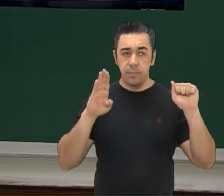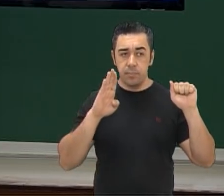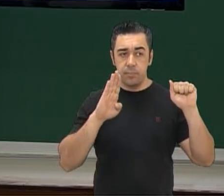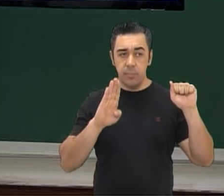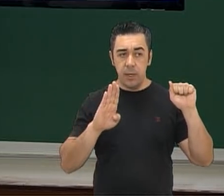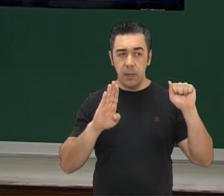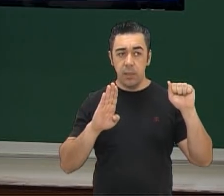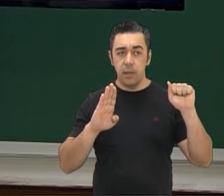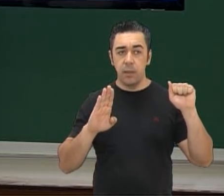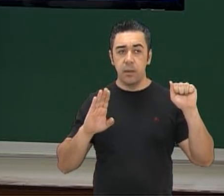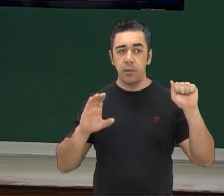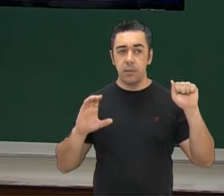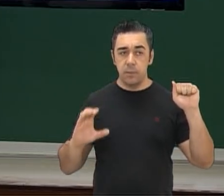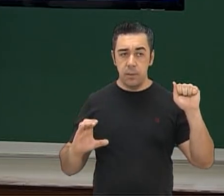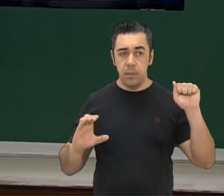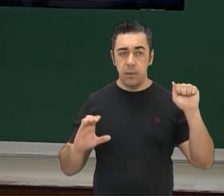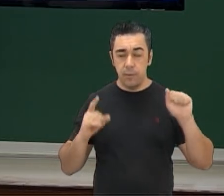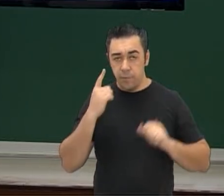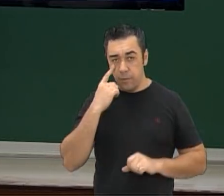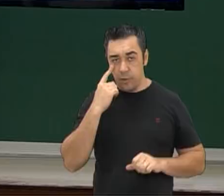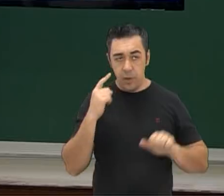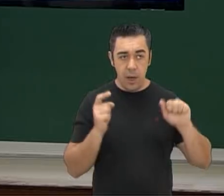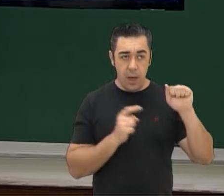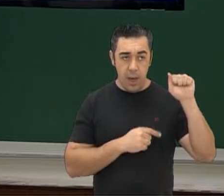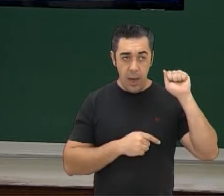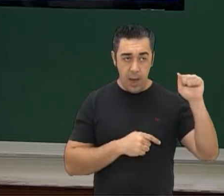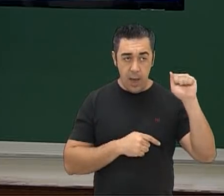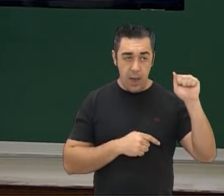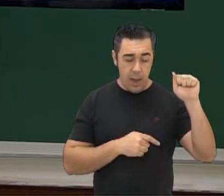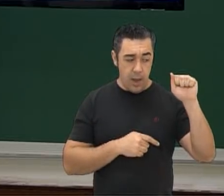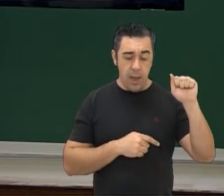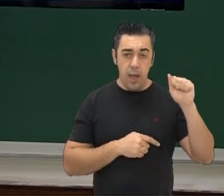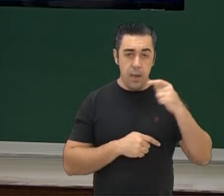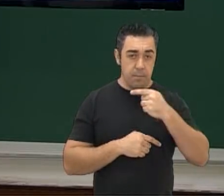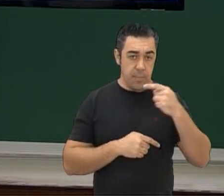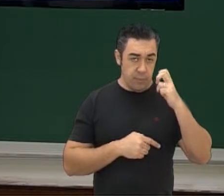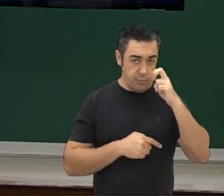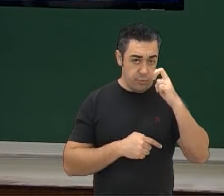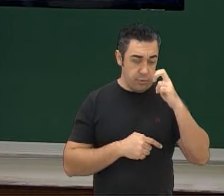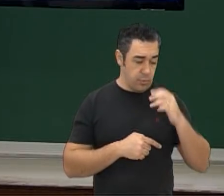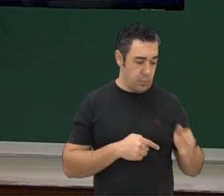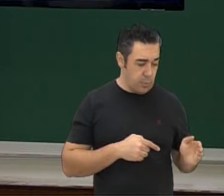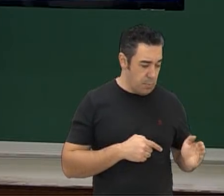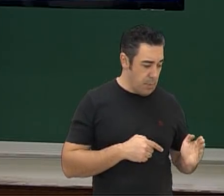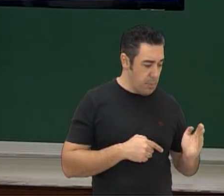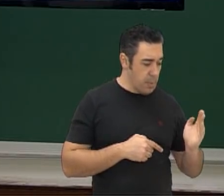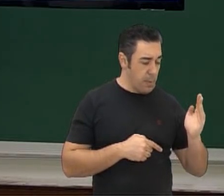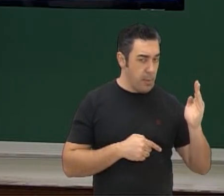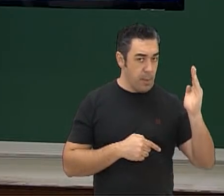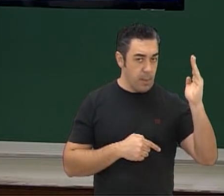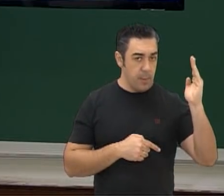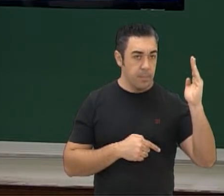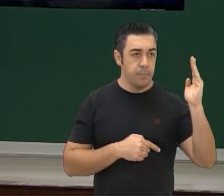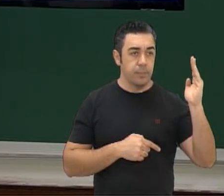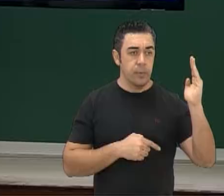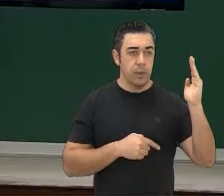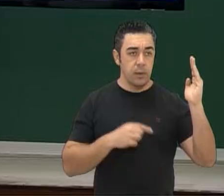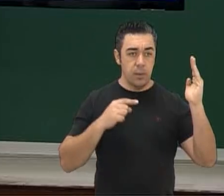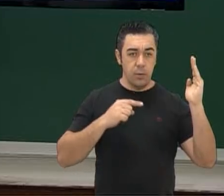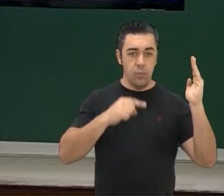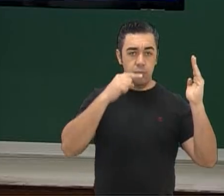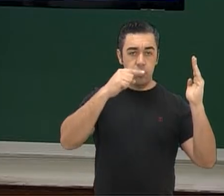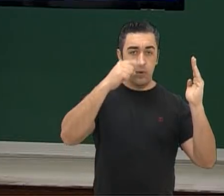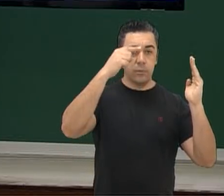ponto C. Veja que no ponto A, ele passa menos 5, sempre no eixo X por primeiro,